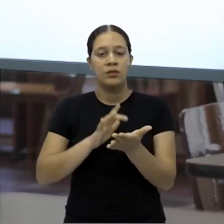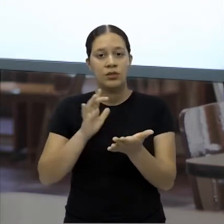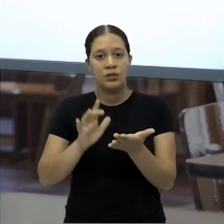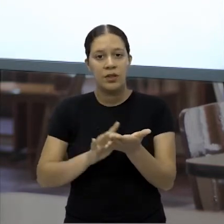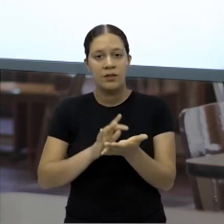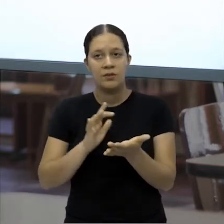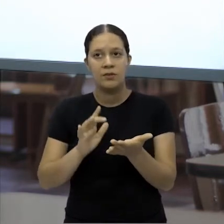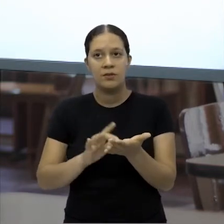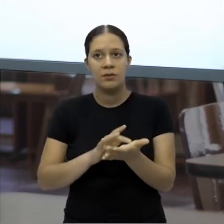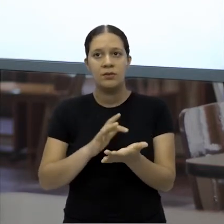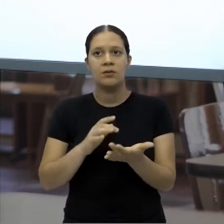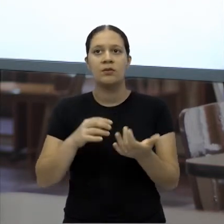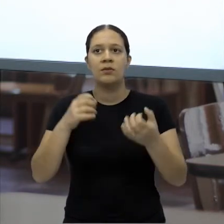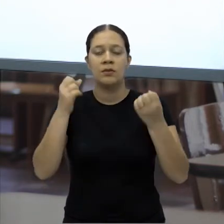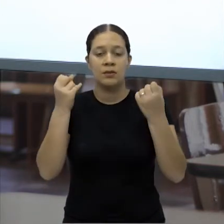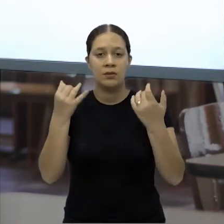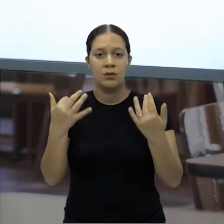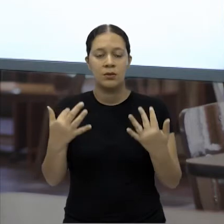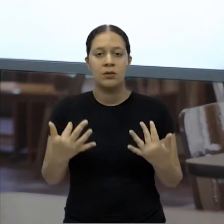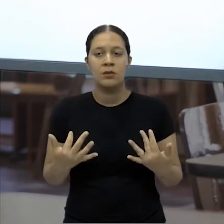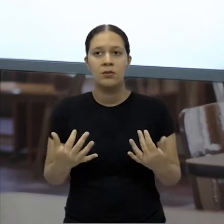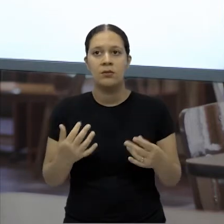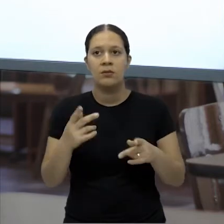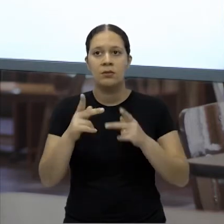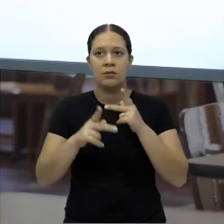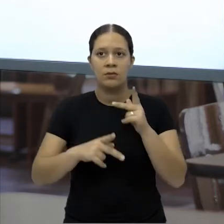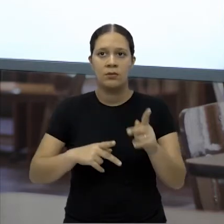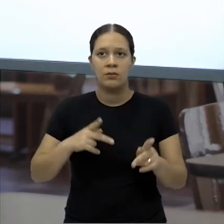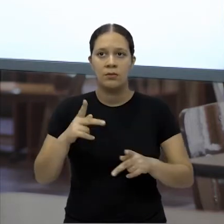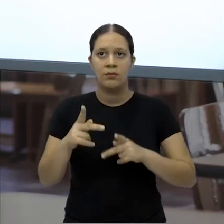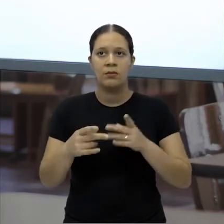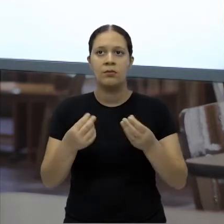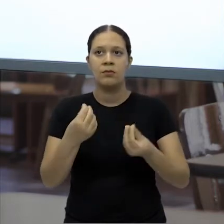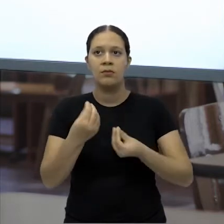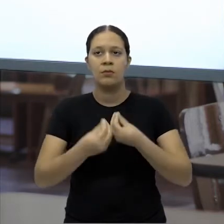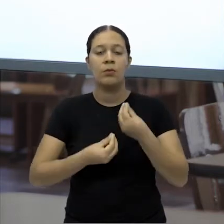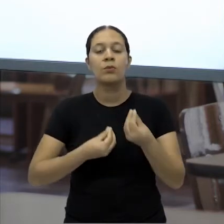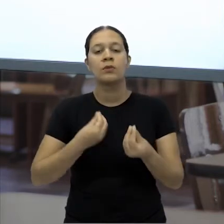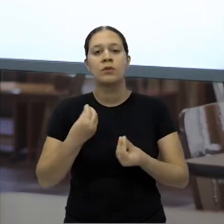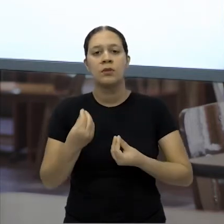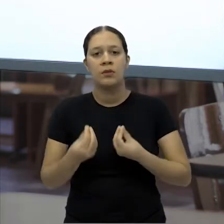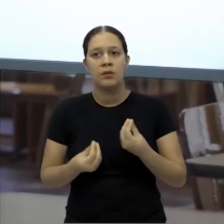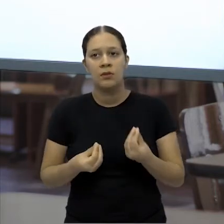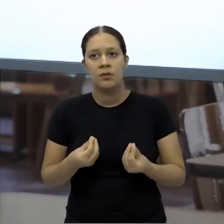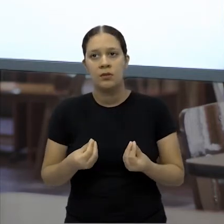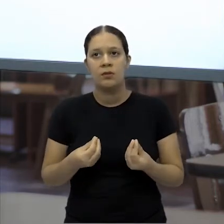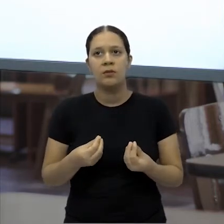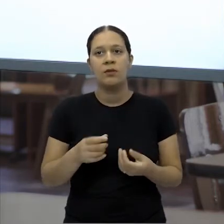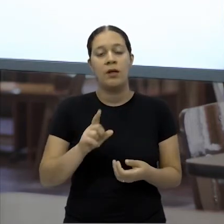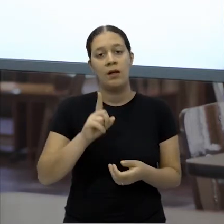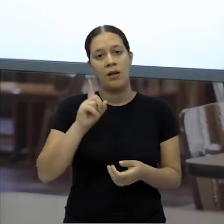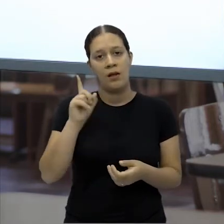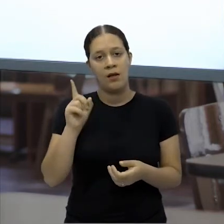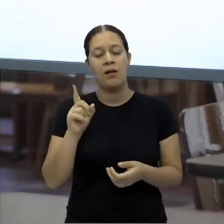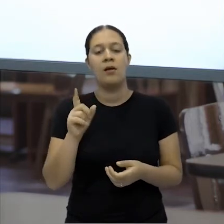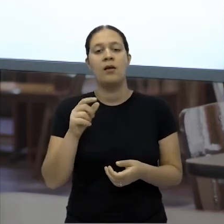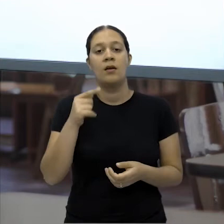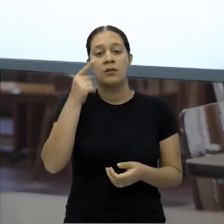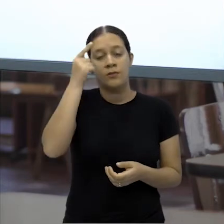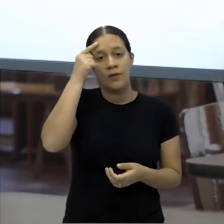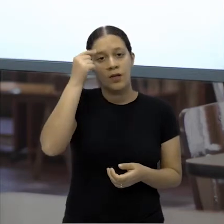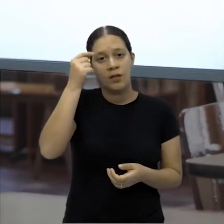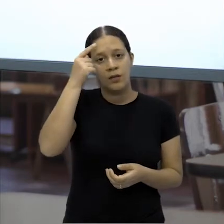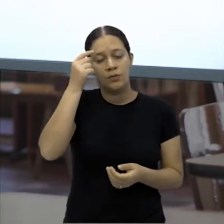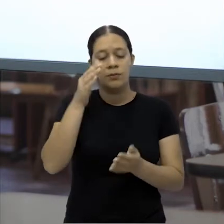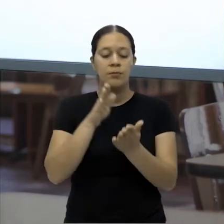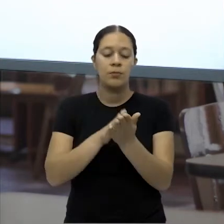digitais, e explica para a população como são, o que são. Lá na academia teve